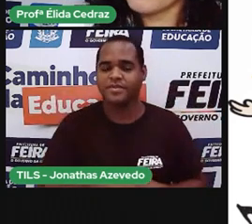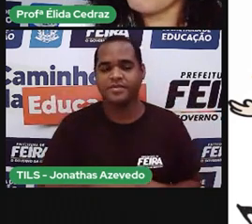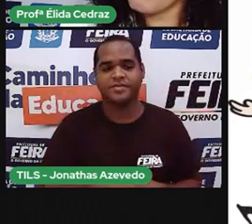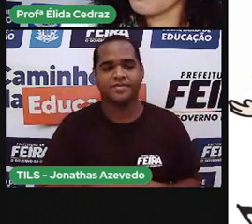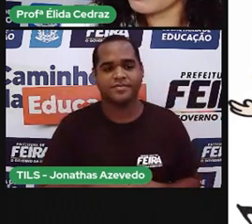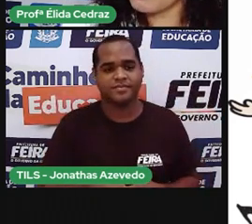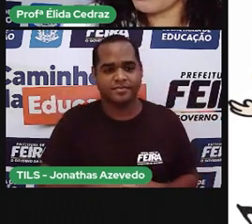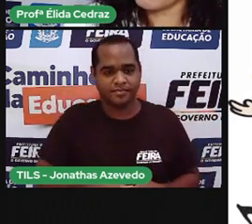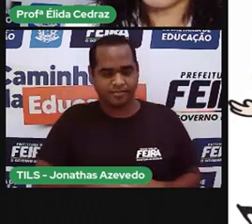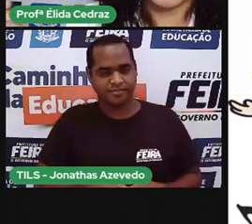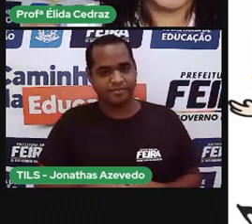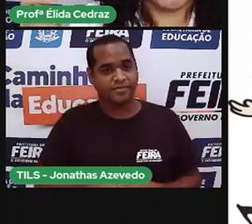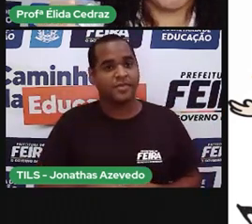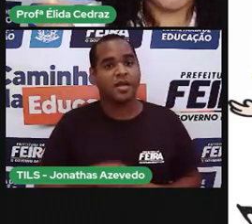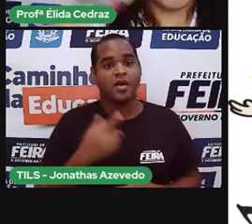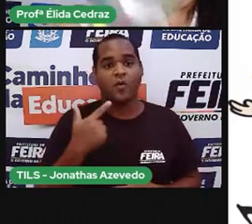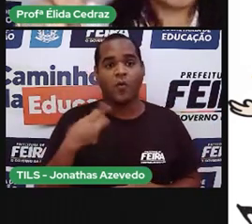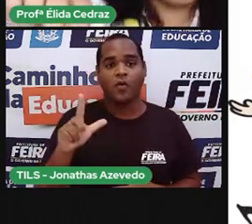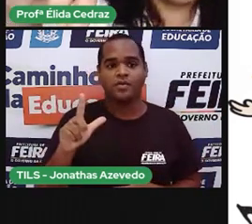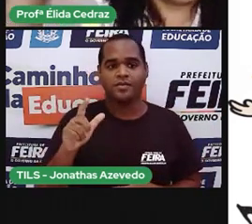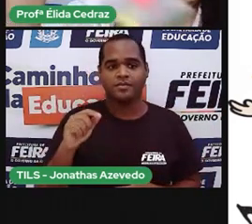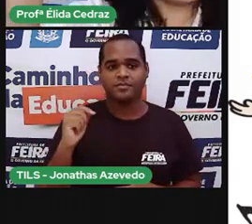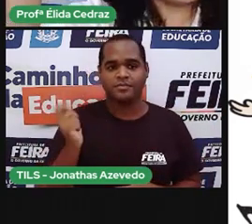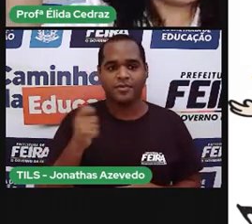A Pró também fez um outro tipo